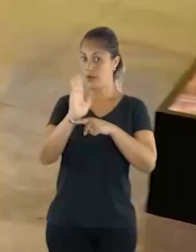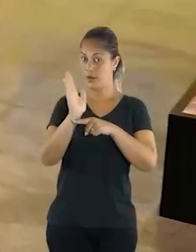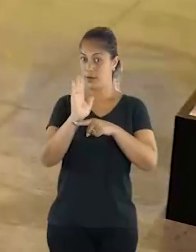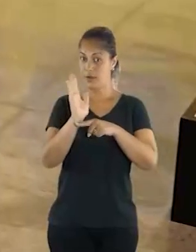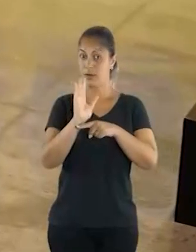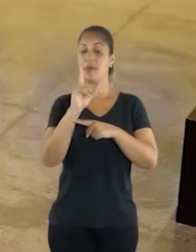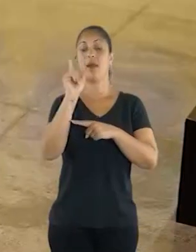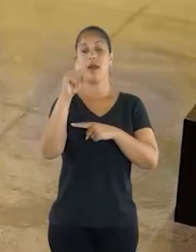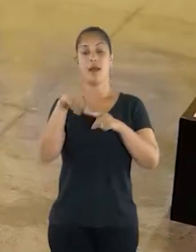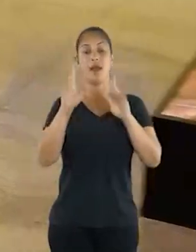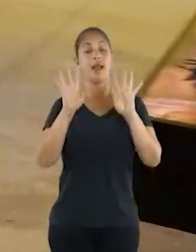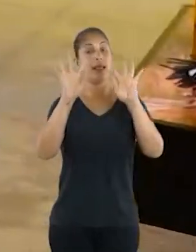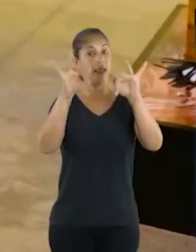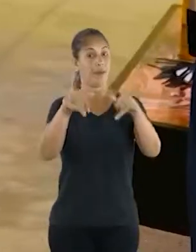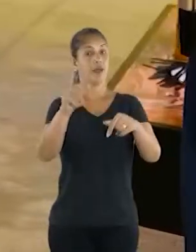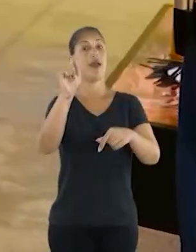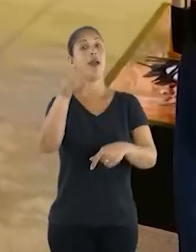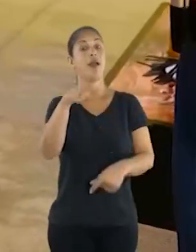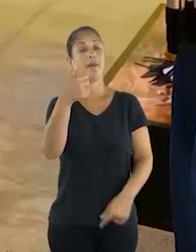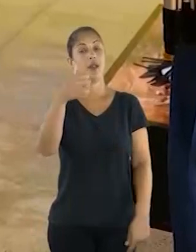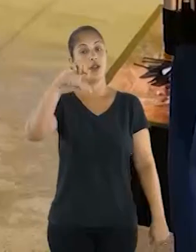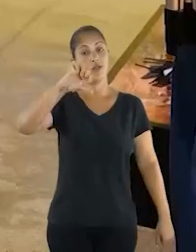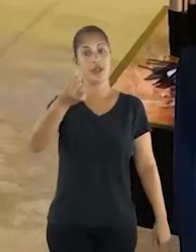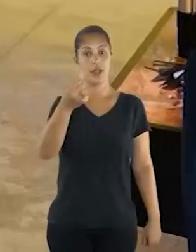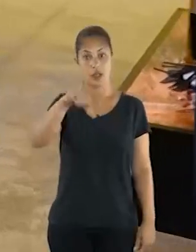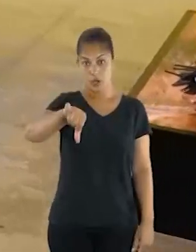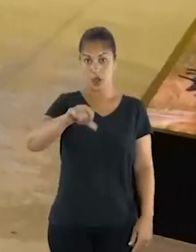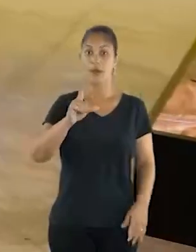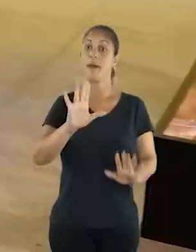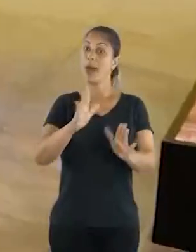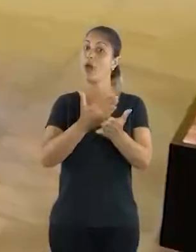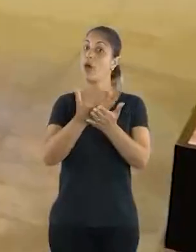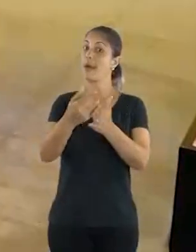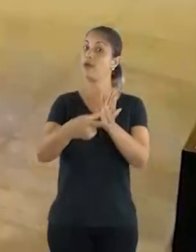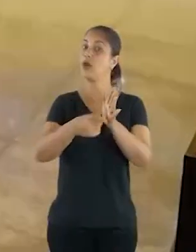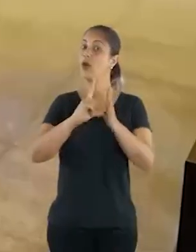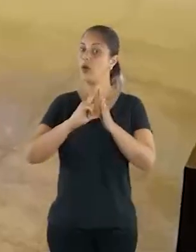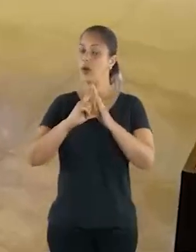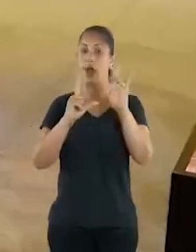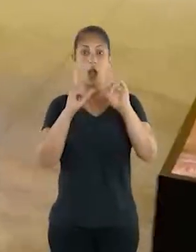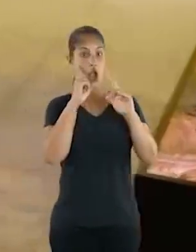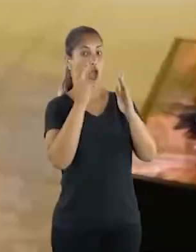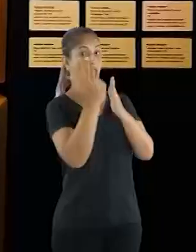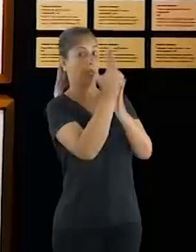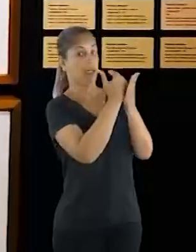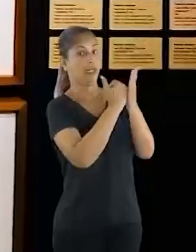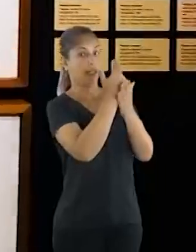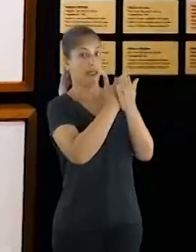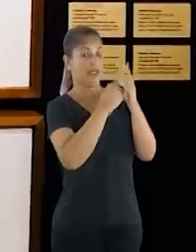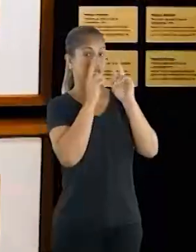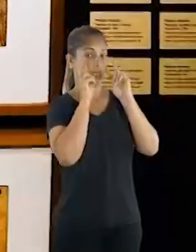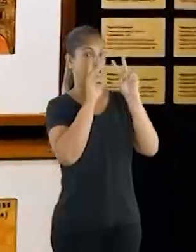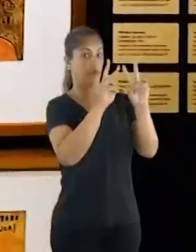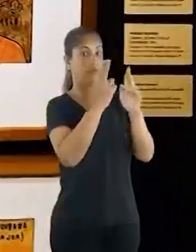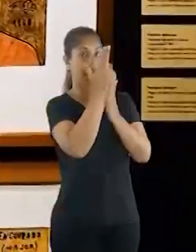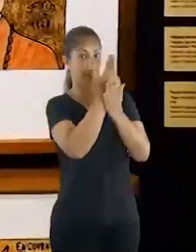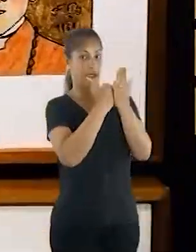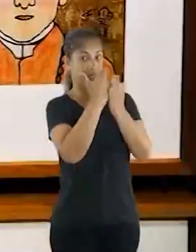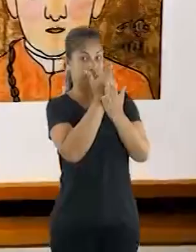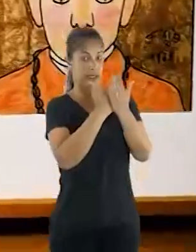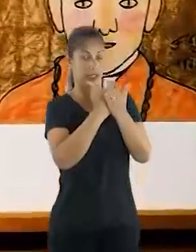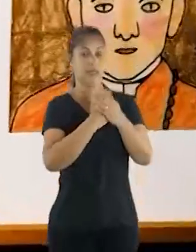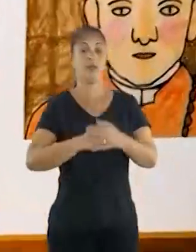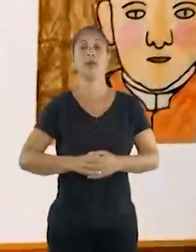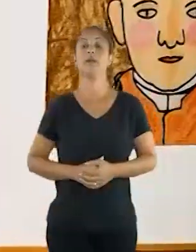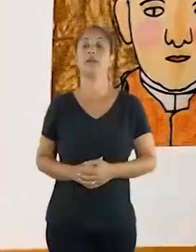ele foi terminado em 69, mas ele começou antes, né? Tanto que os desenhos, se vocês olharem os desenhos